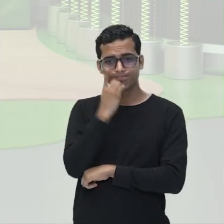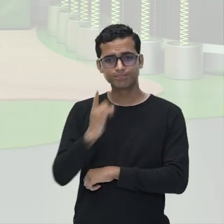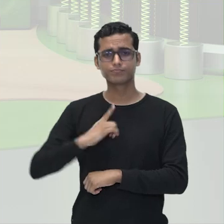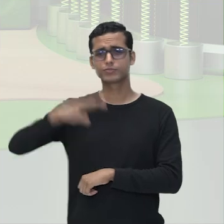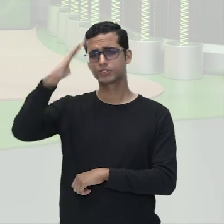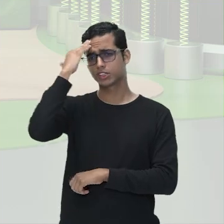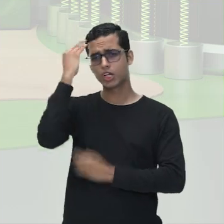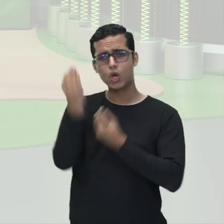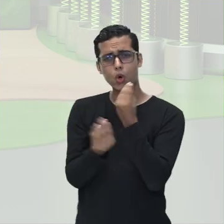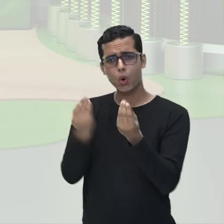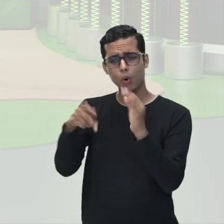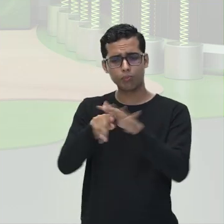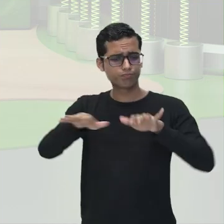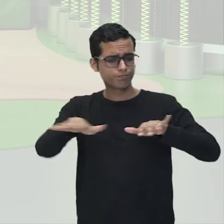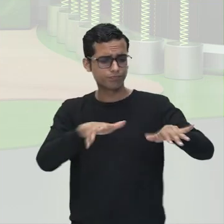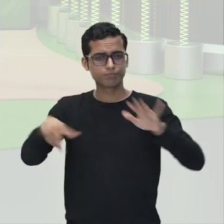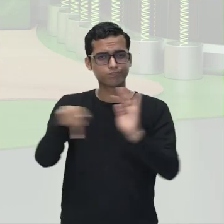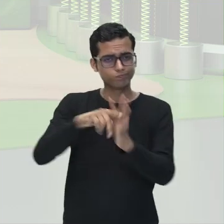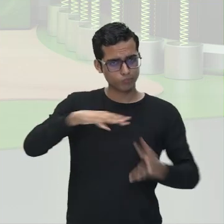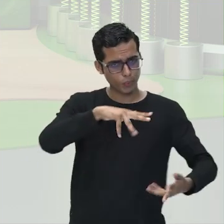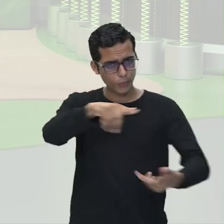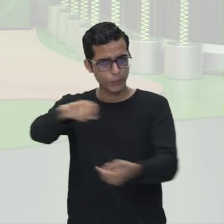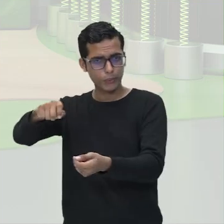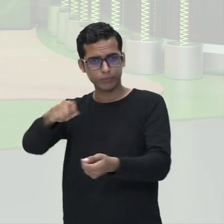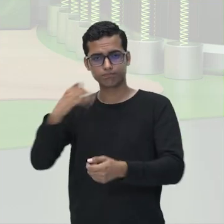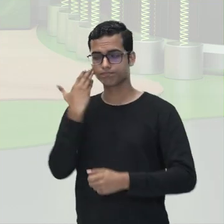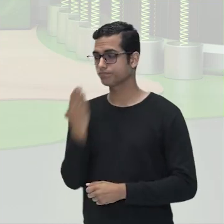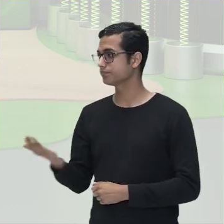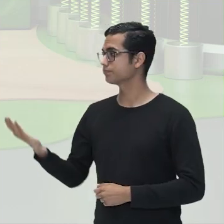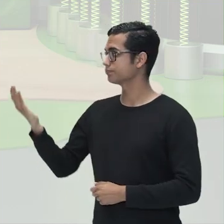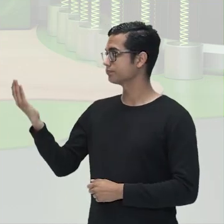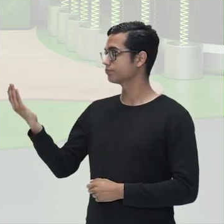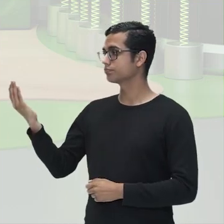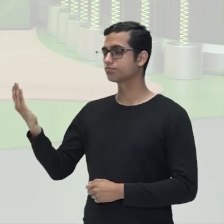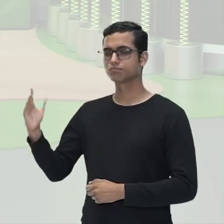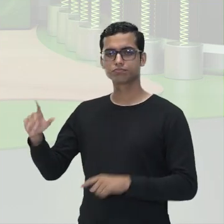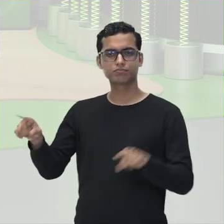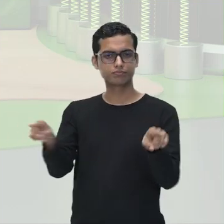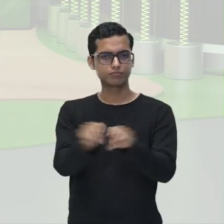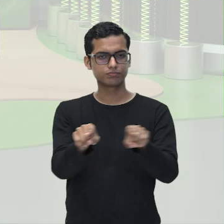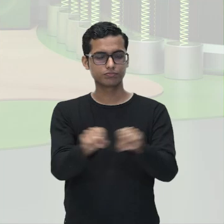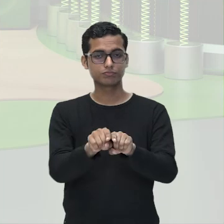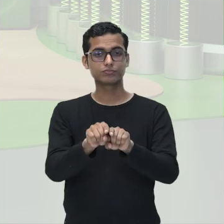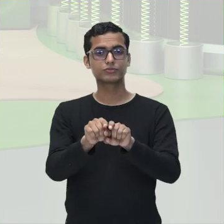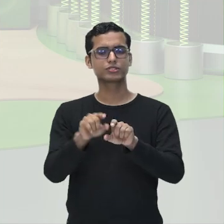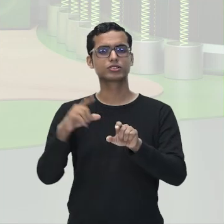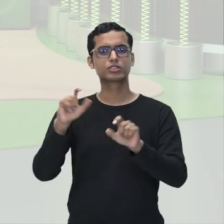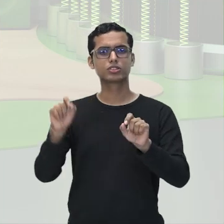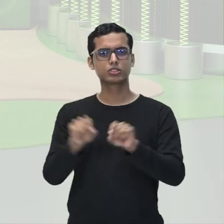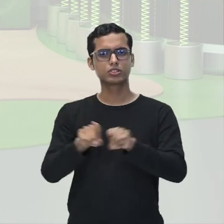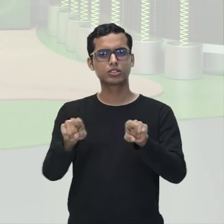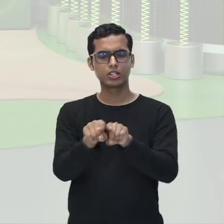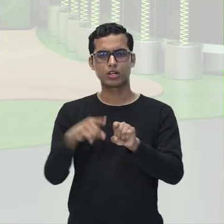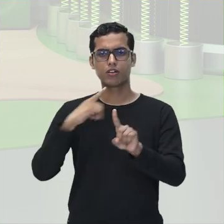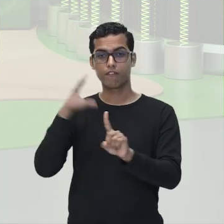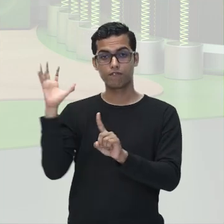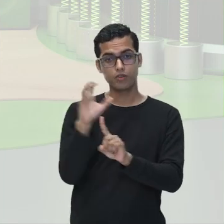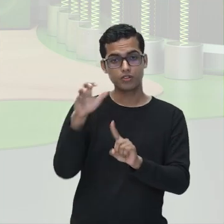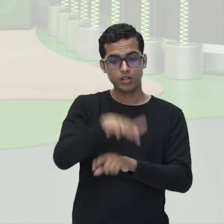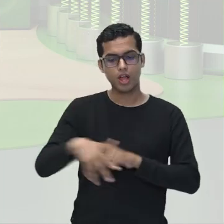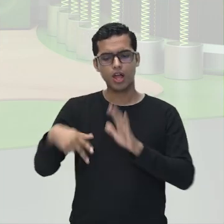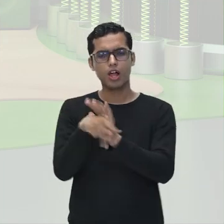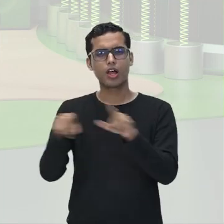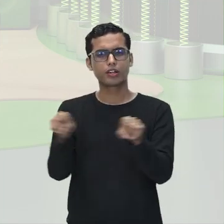esses movimentos, que fazem fenômenos naturais que vão ter influência na nossa